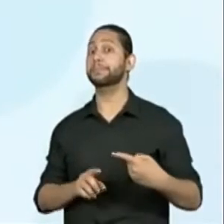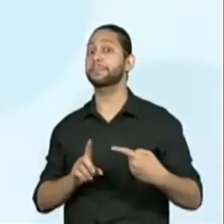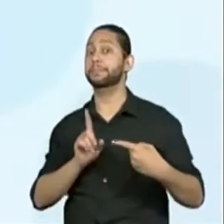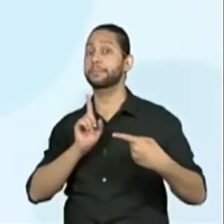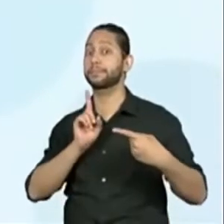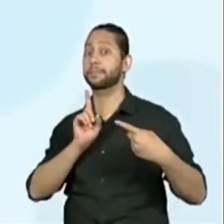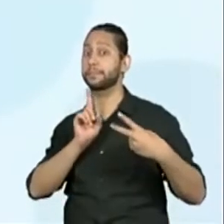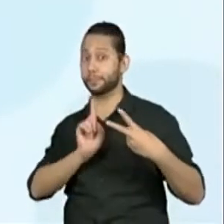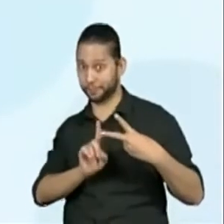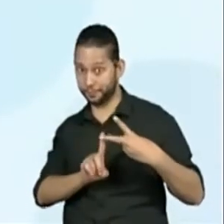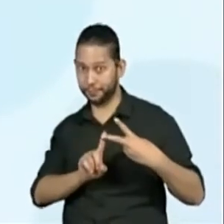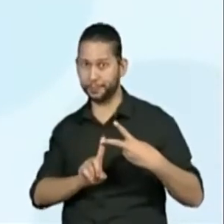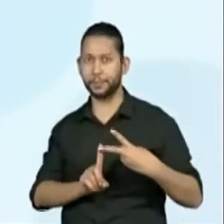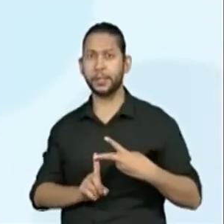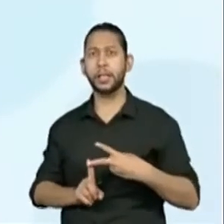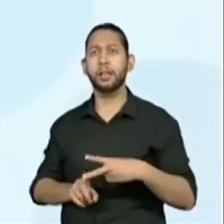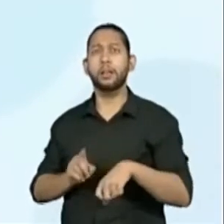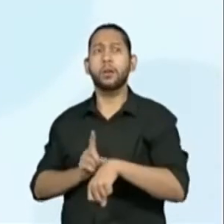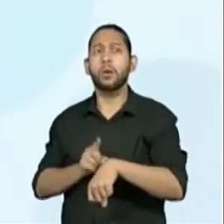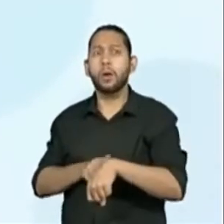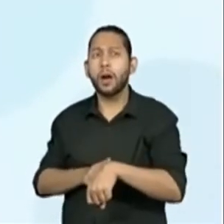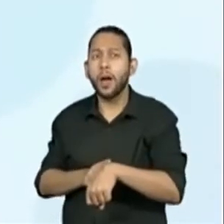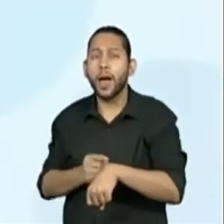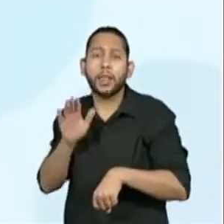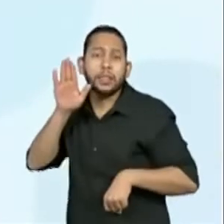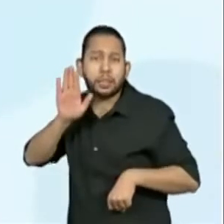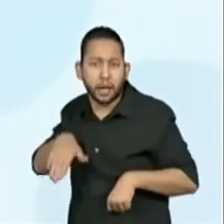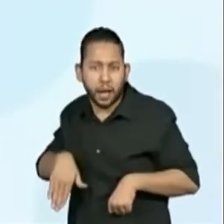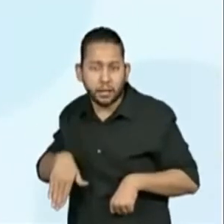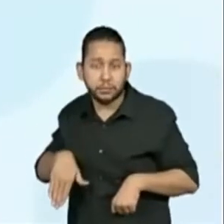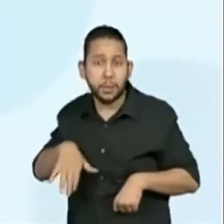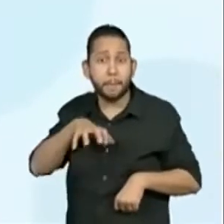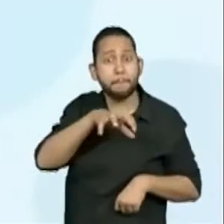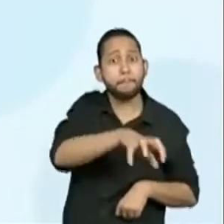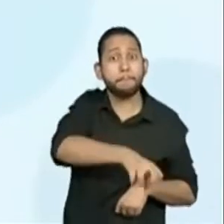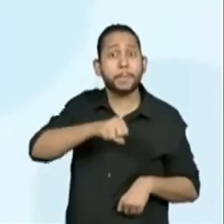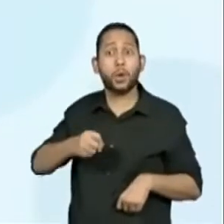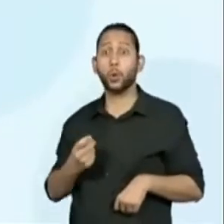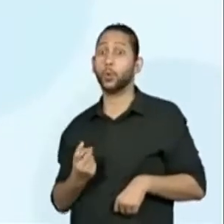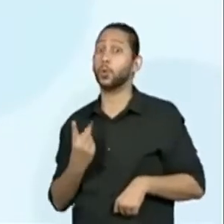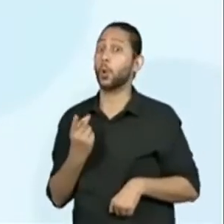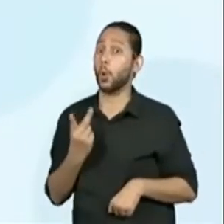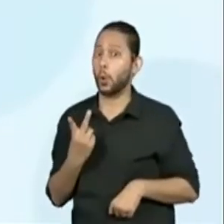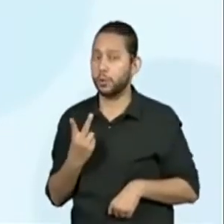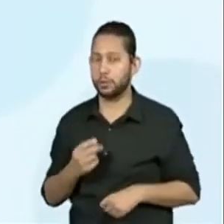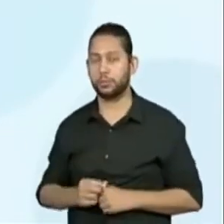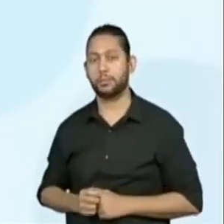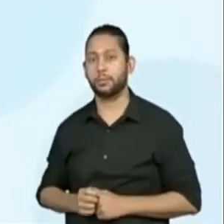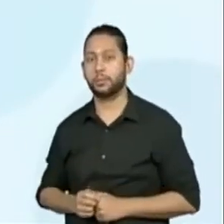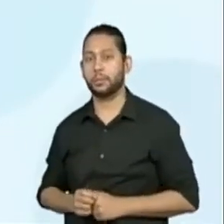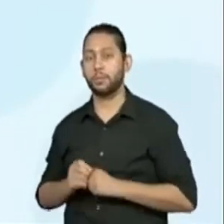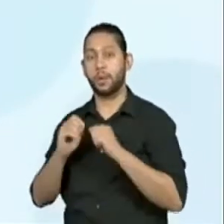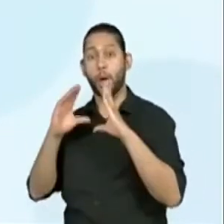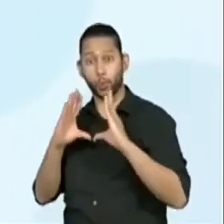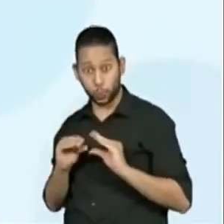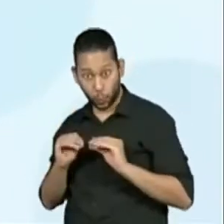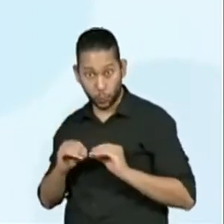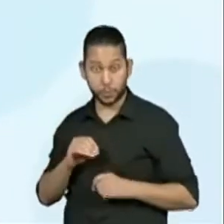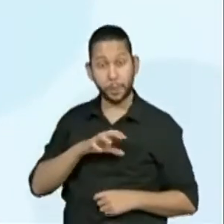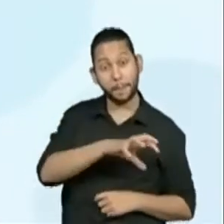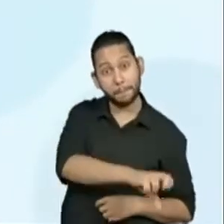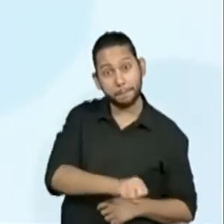informações importantes Então vamos a nossa perguntinha aqui uma perguntinha seguinte